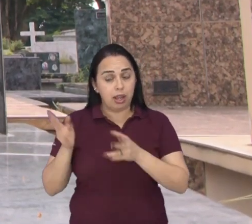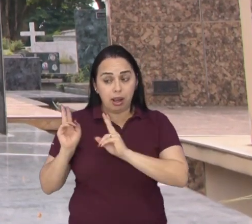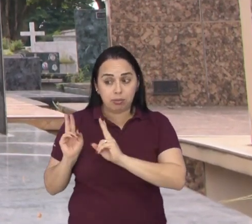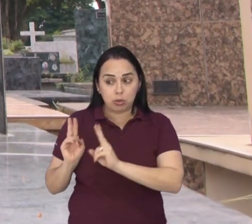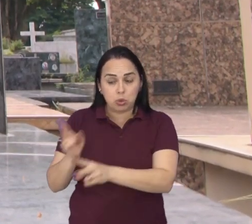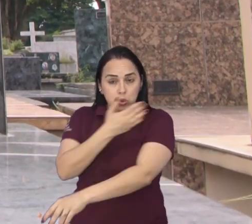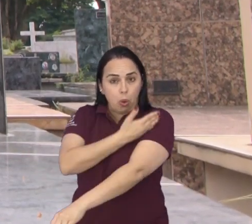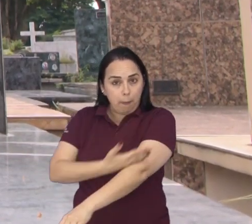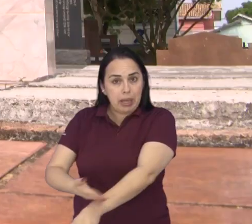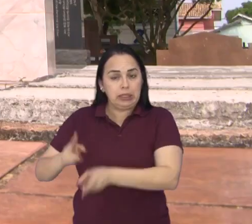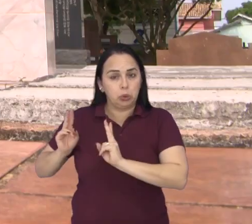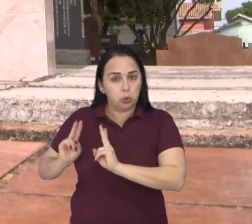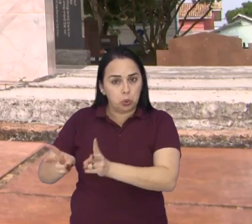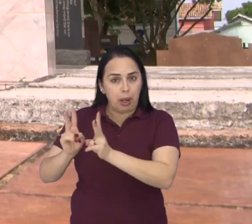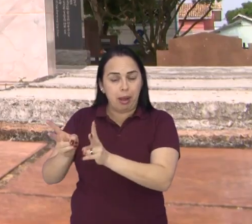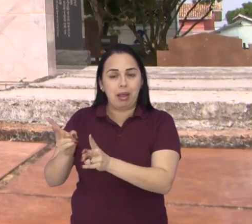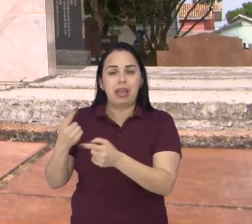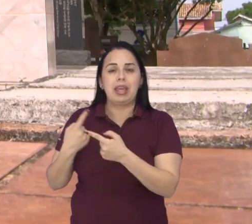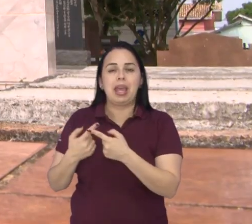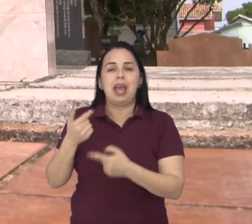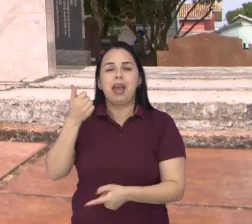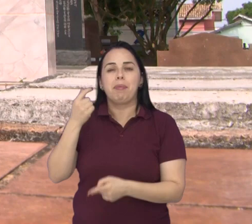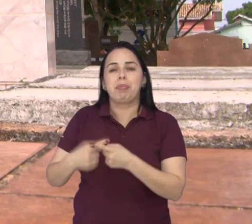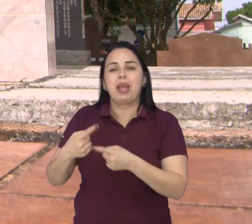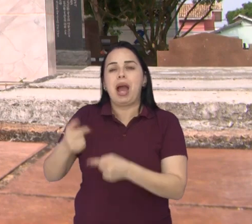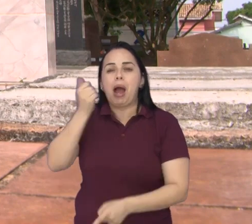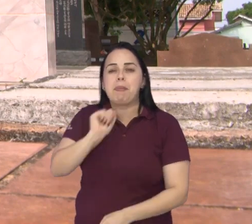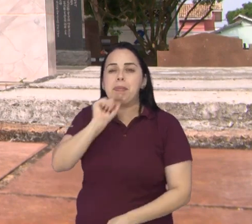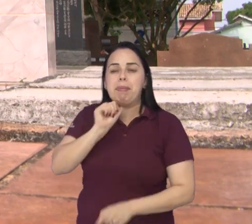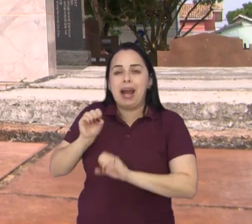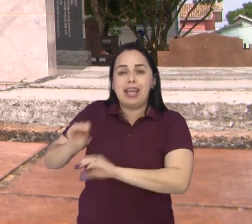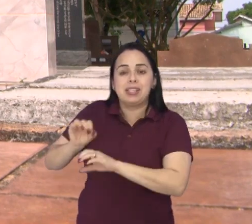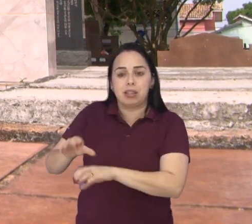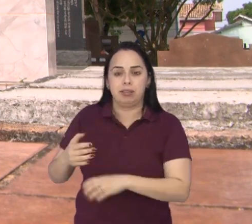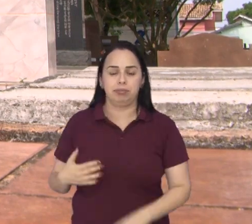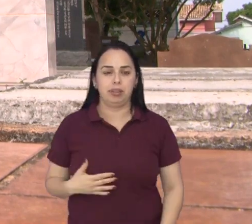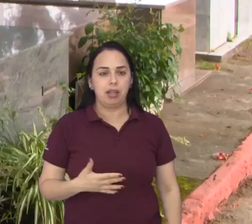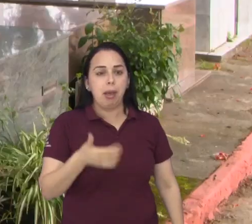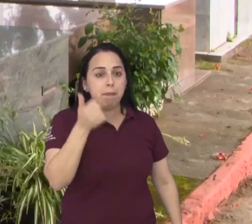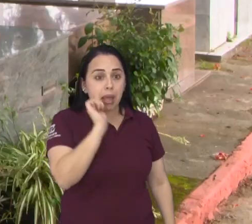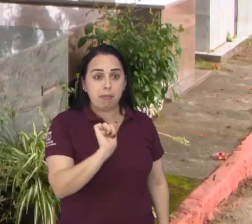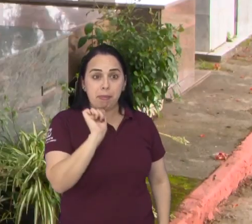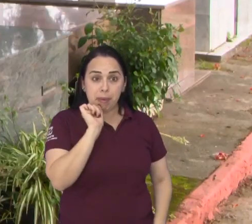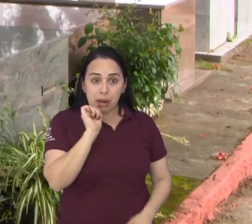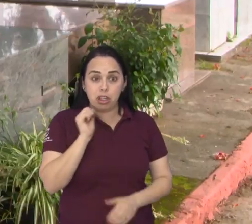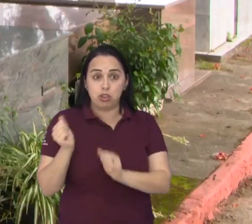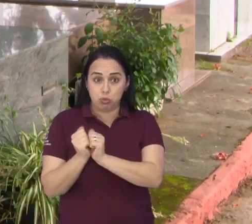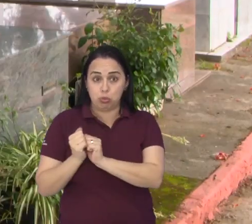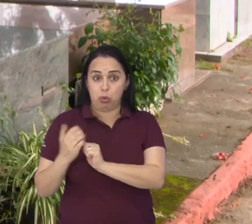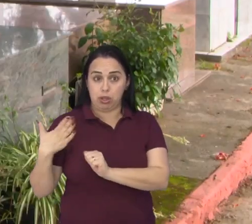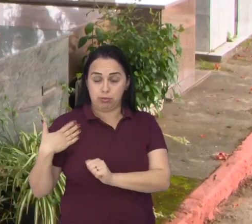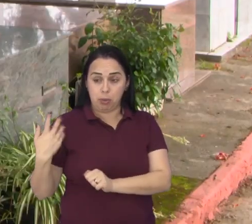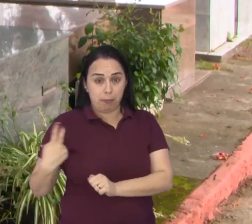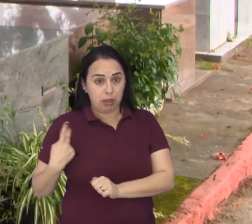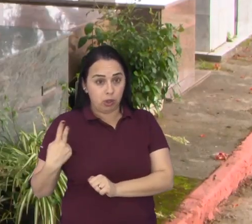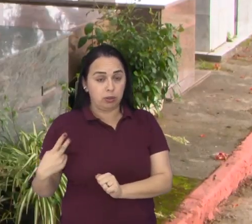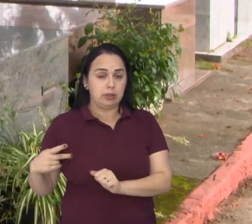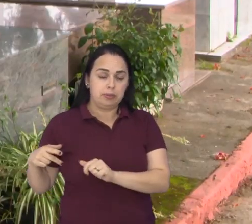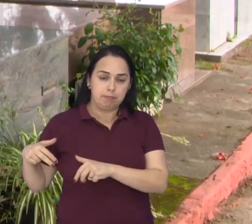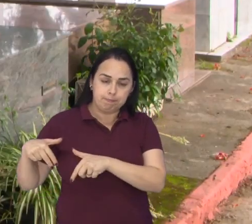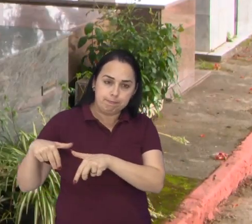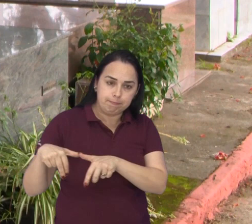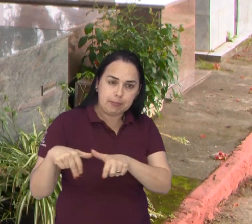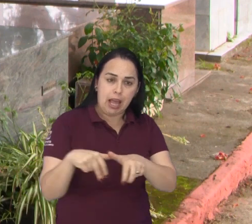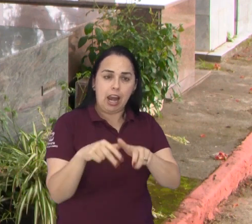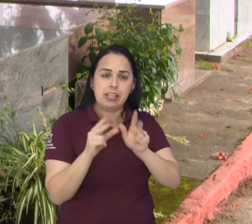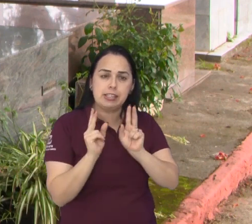dar continuidade ao que a mãe fazia quando ela era criança. Minha mãe já trazia gente aqui, né? E